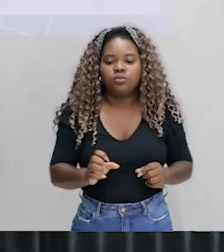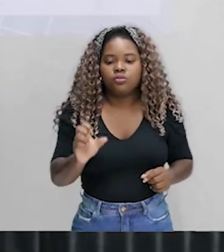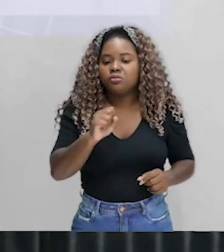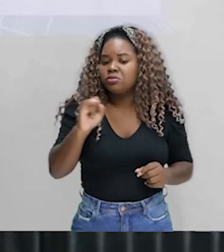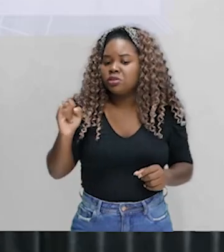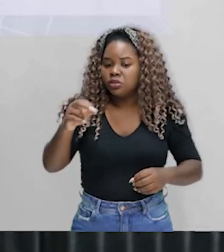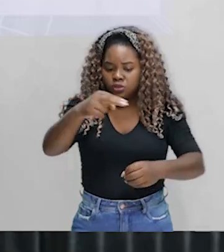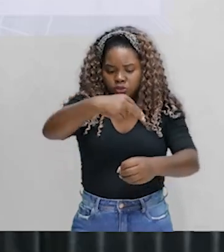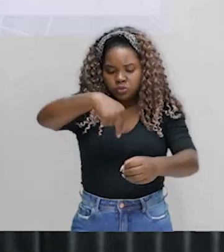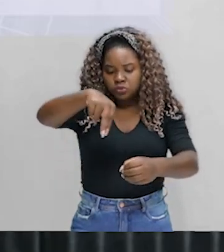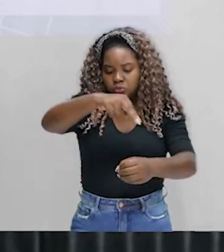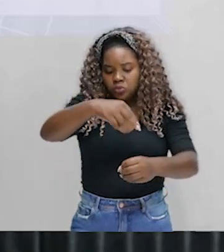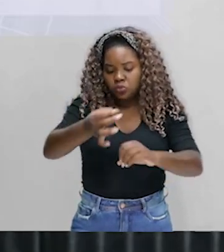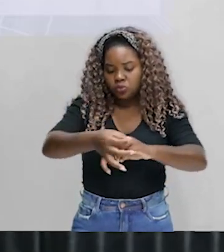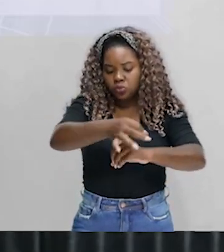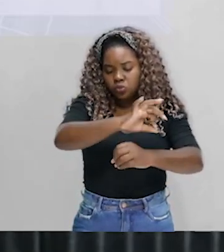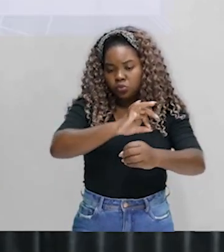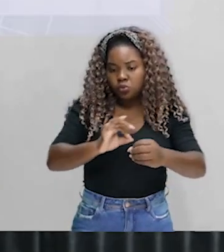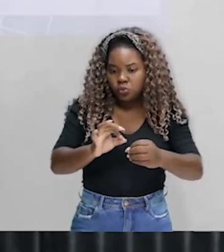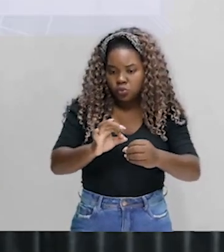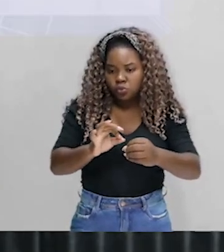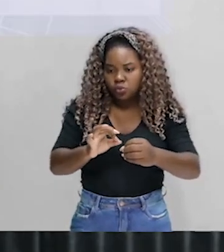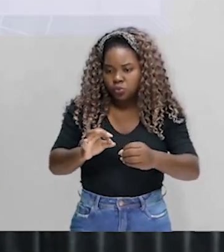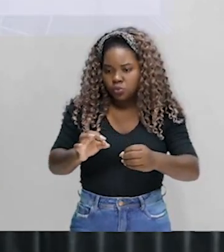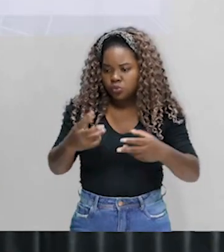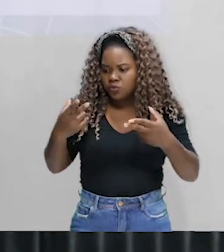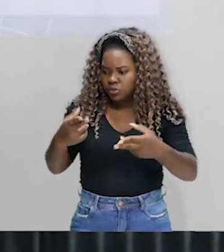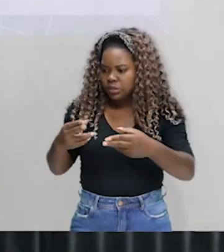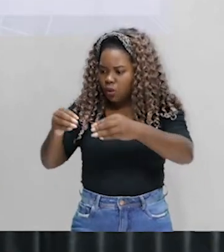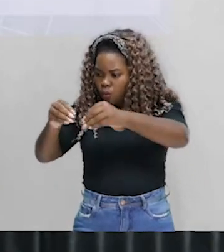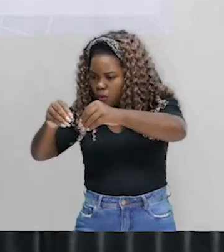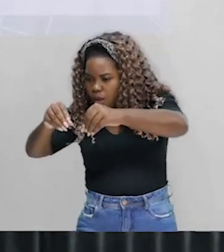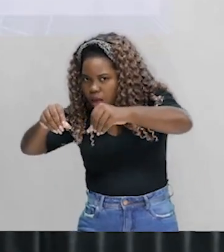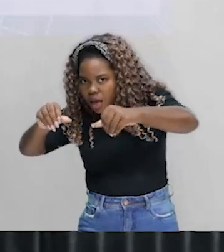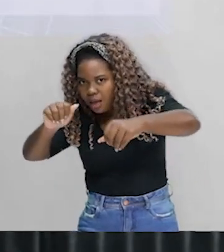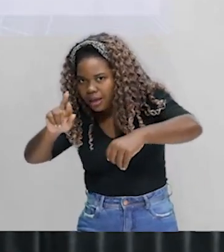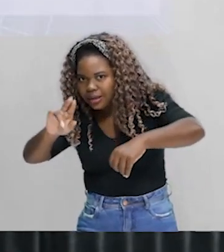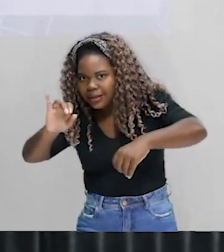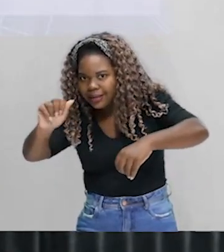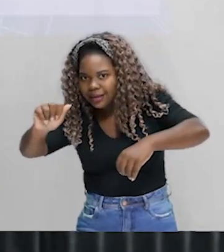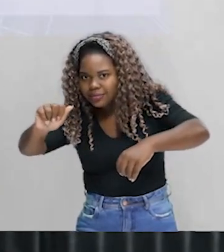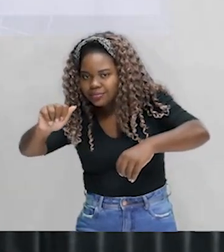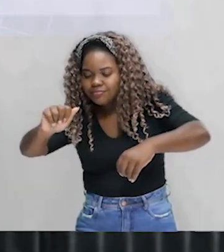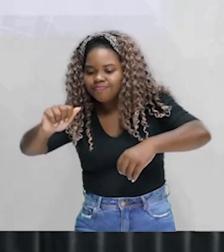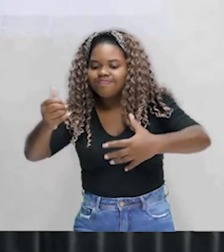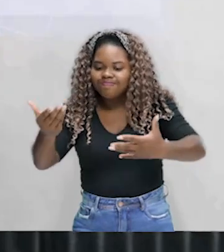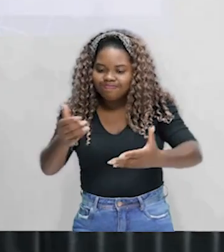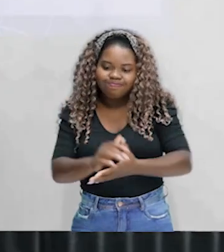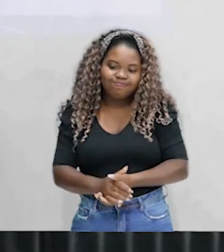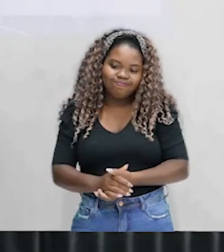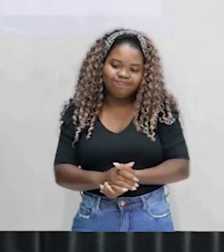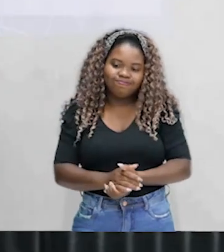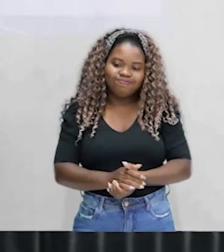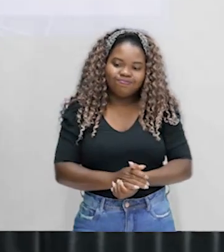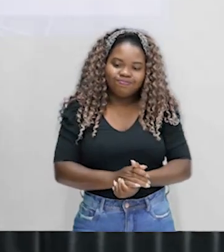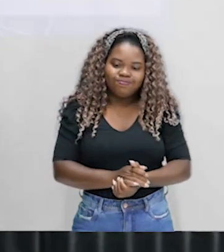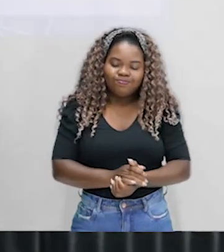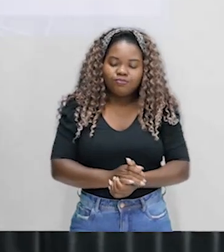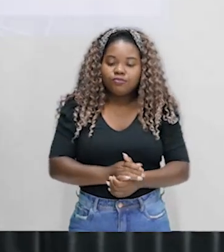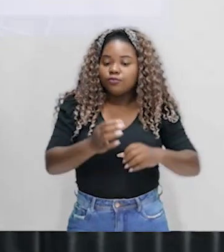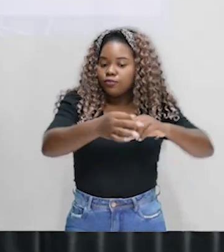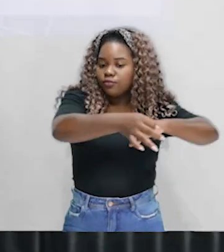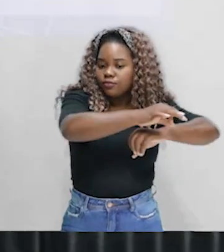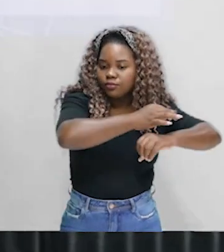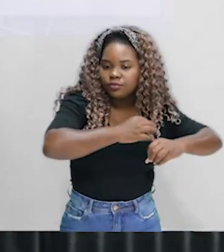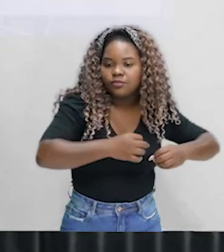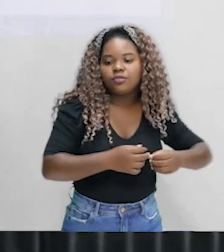do núcleo de um átomo fosse do tamanho de um grão de areia, a periferia do átomo estaria localizado a